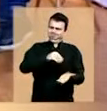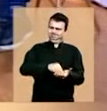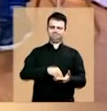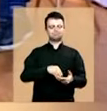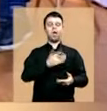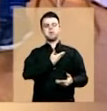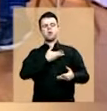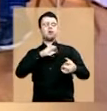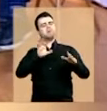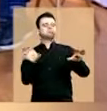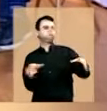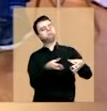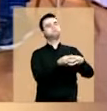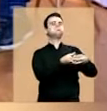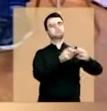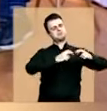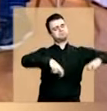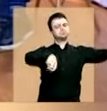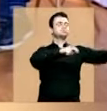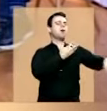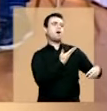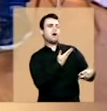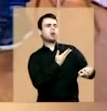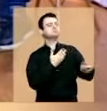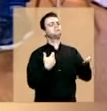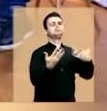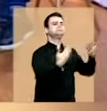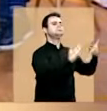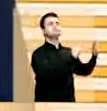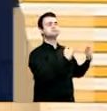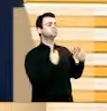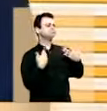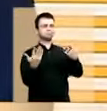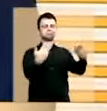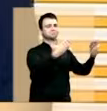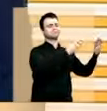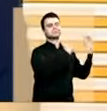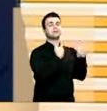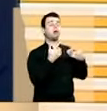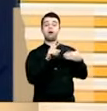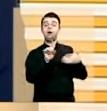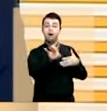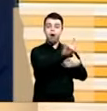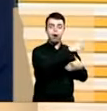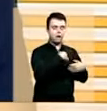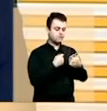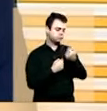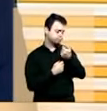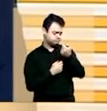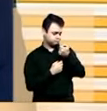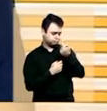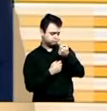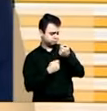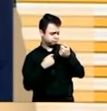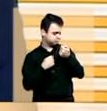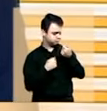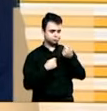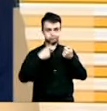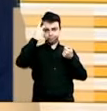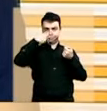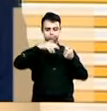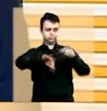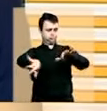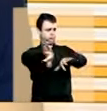vai com uma rede de amigos, vamos juntar os amigos, você vê as pessoas, entendeu? Então isso é muito sério.